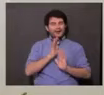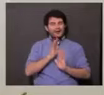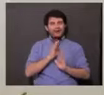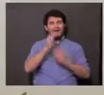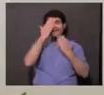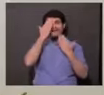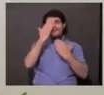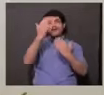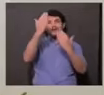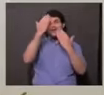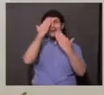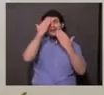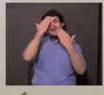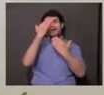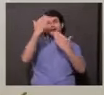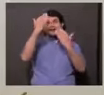Ave